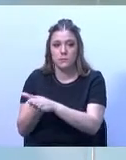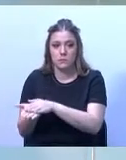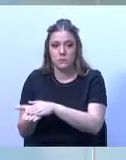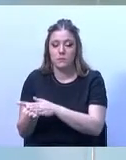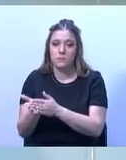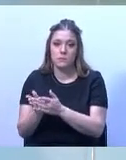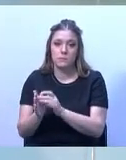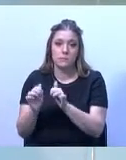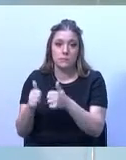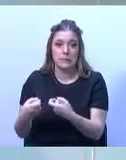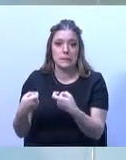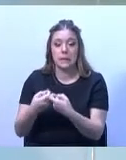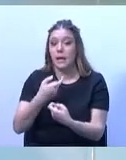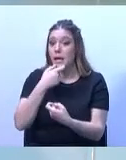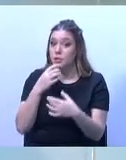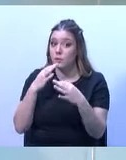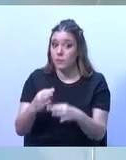esporão. Está bem, Dona Laurinda?